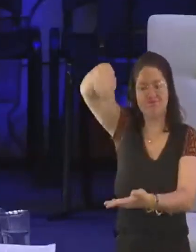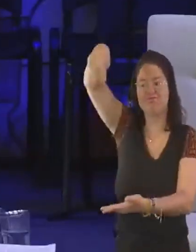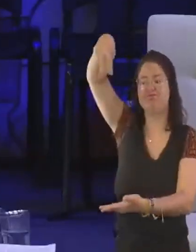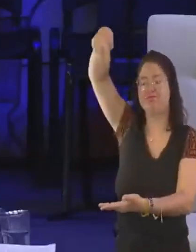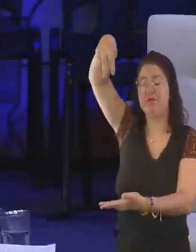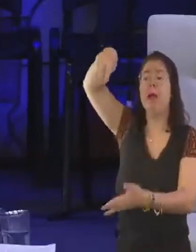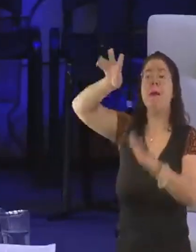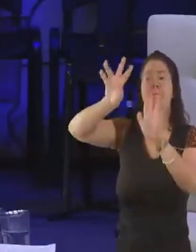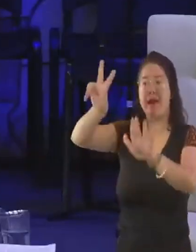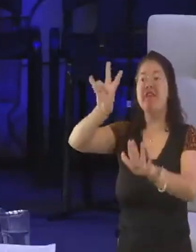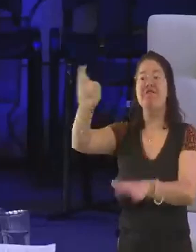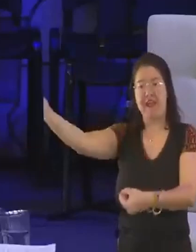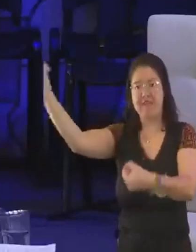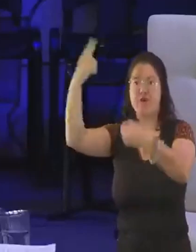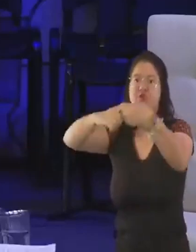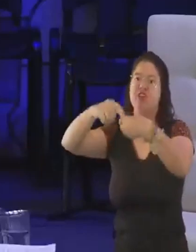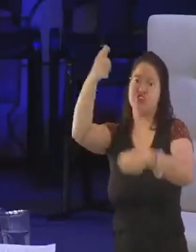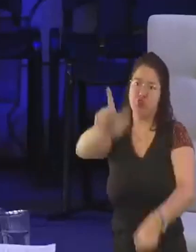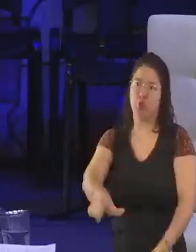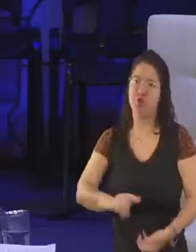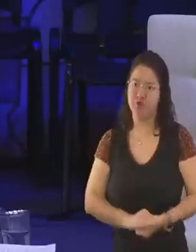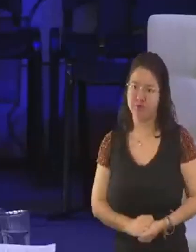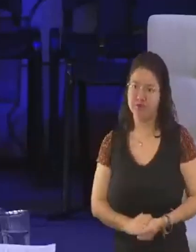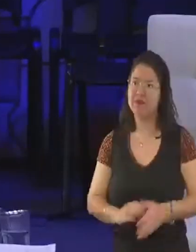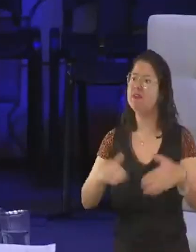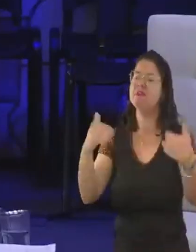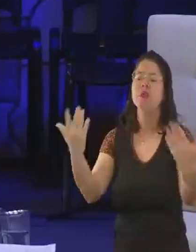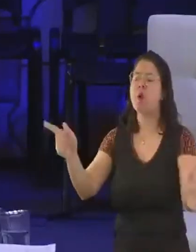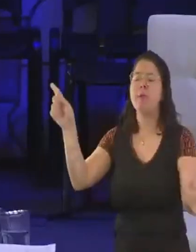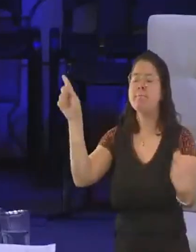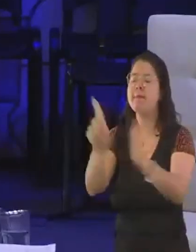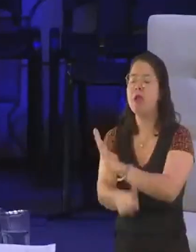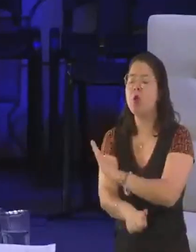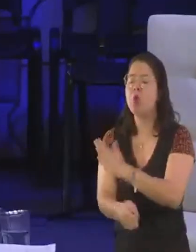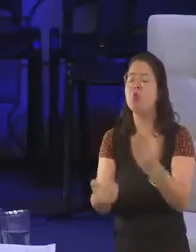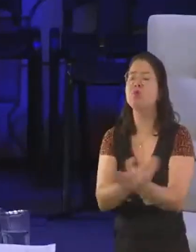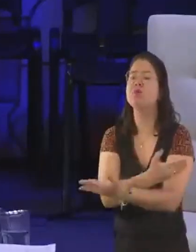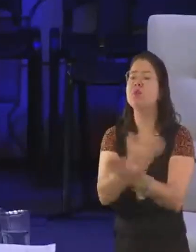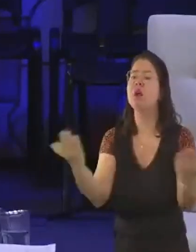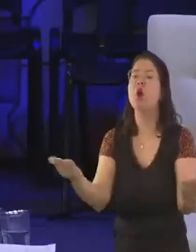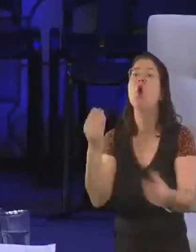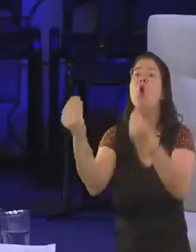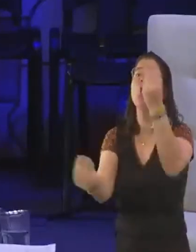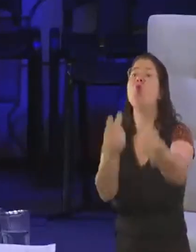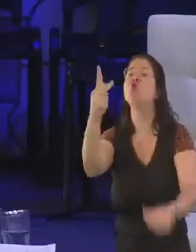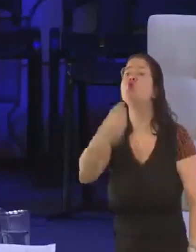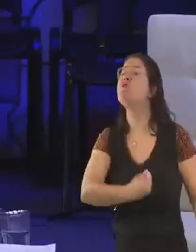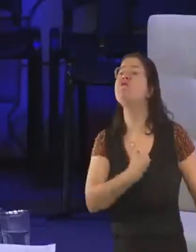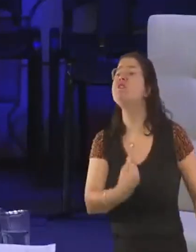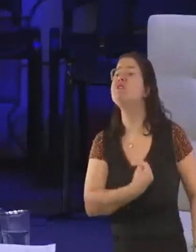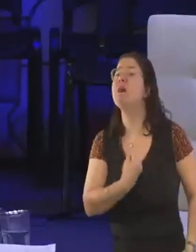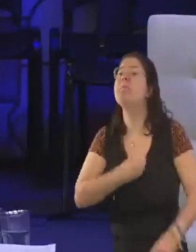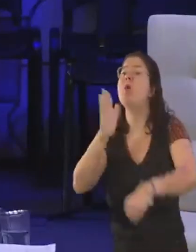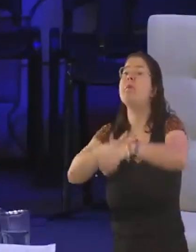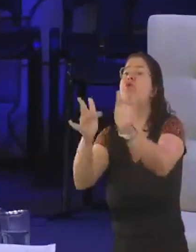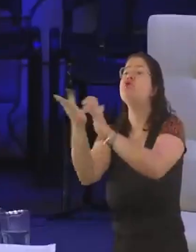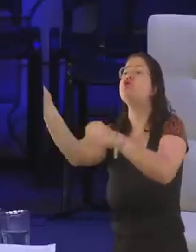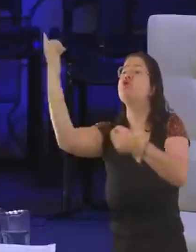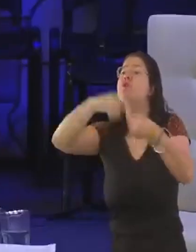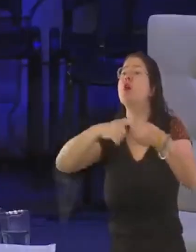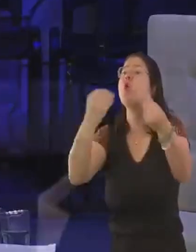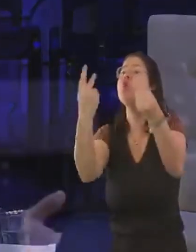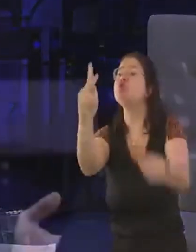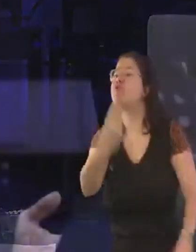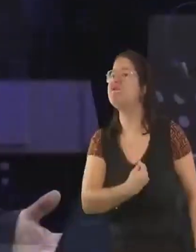Ele voltará. E a pergunta é, como Ele nos encontrará, meus amados irmãos?